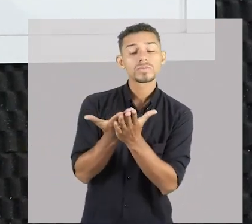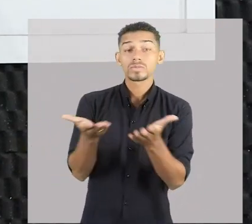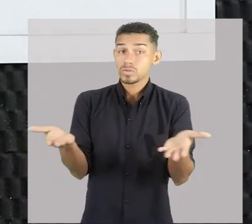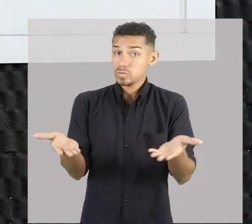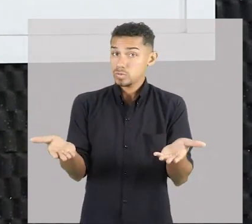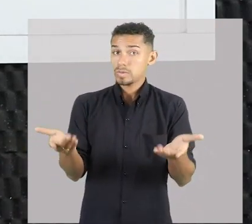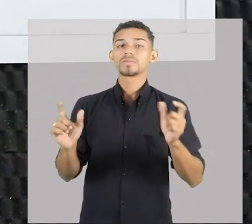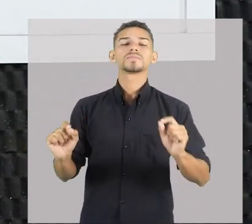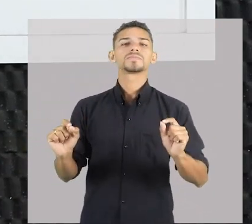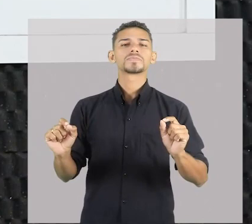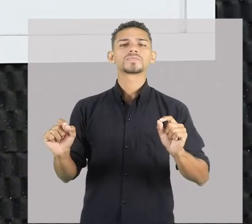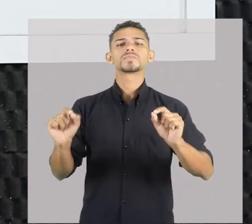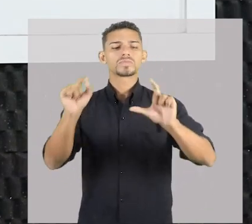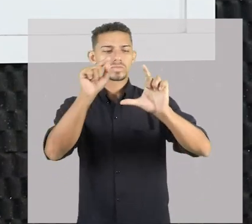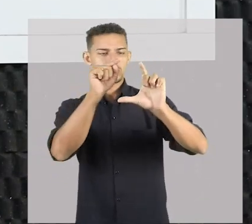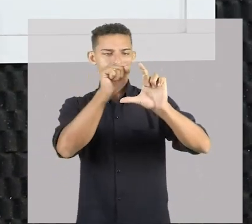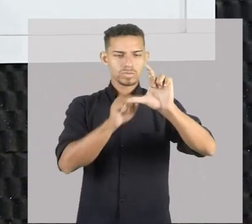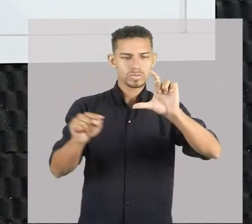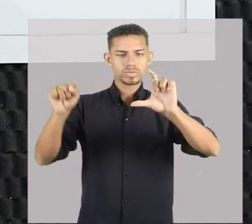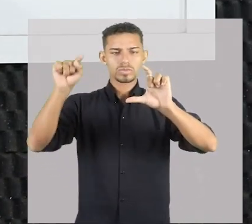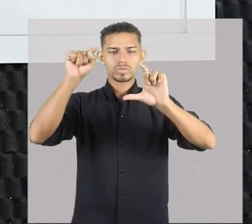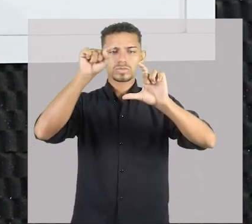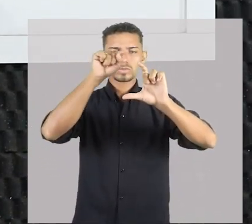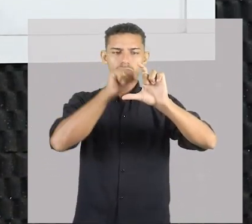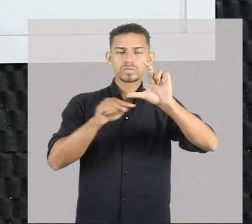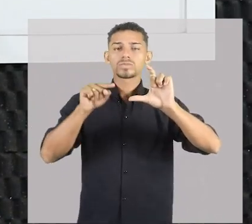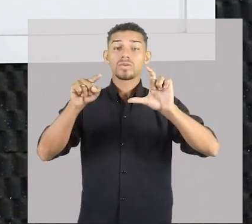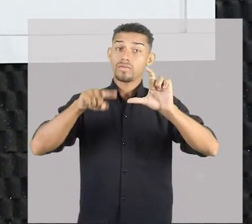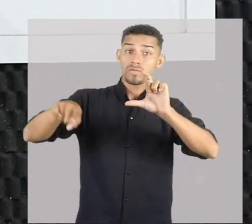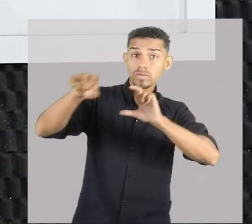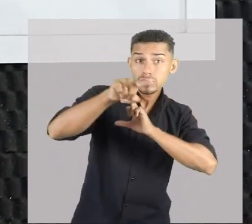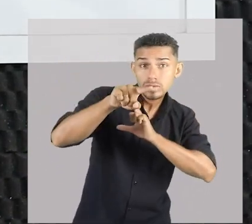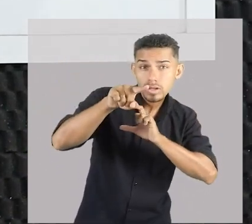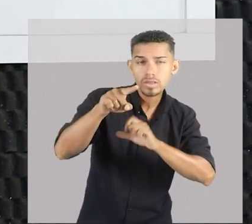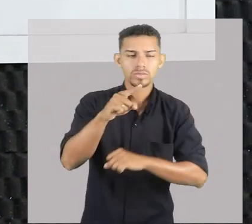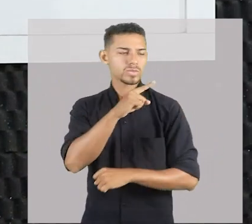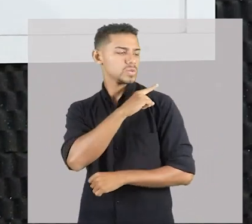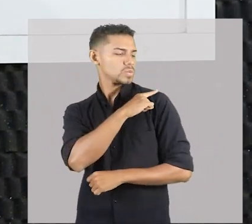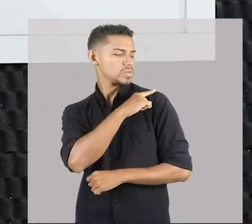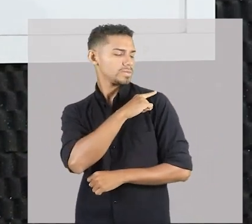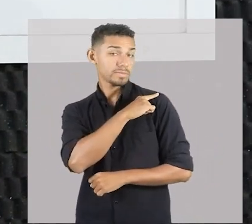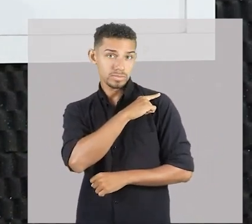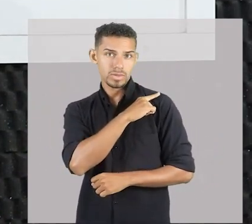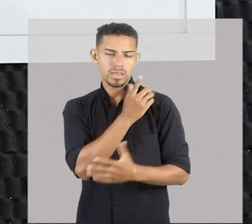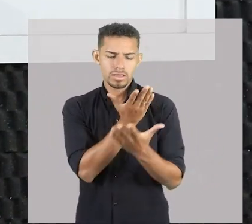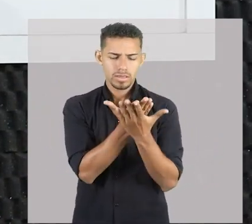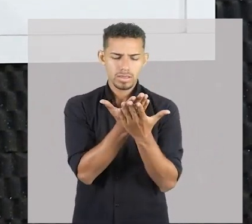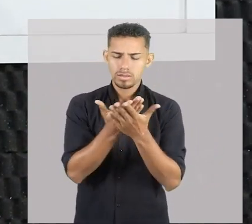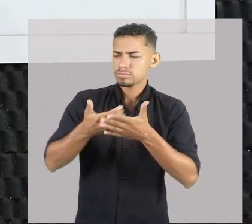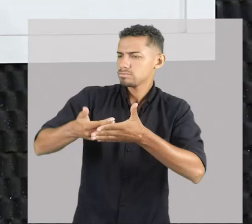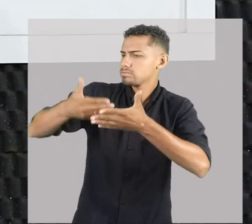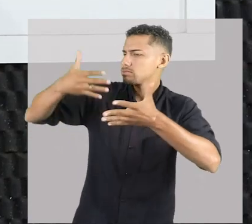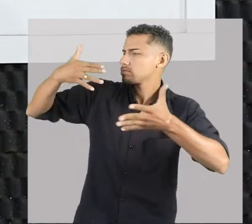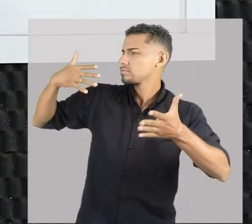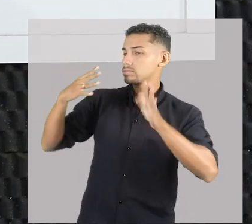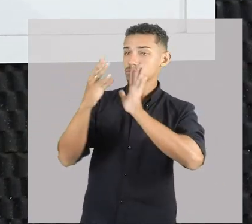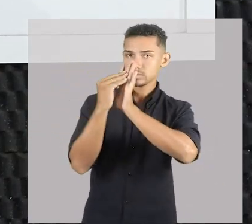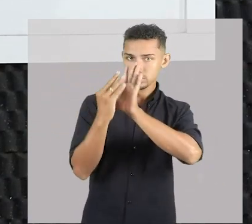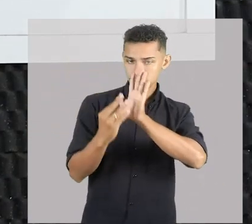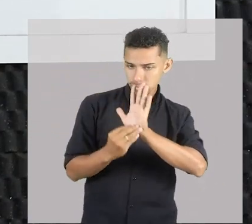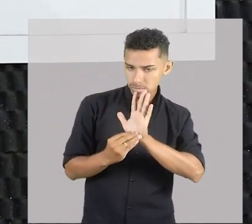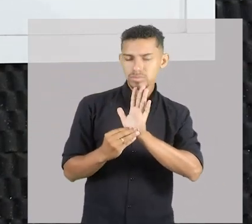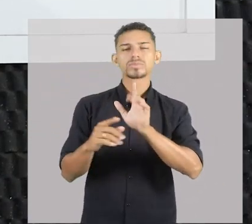é sobre movimento circular, então você do primeiro ano, que já deu uma estudada em alguns assuntos aí, como já viu na